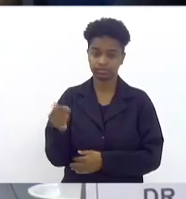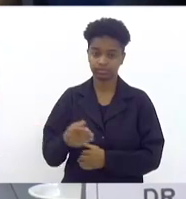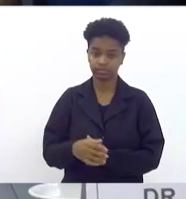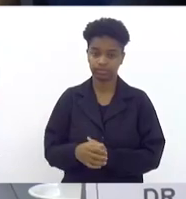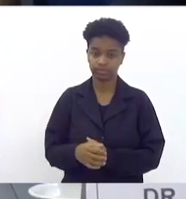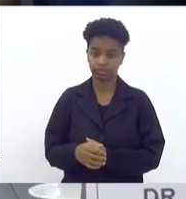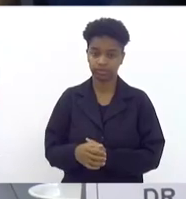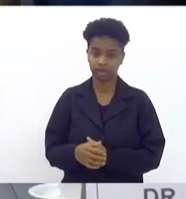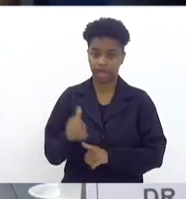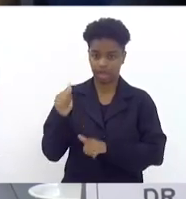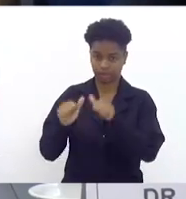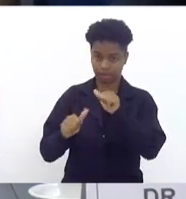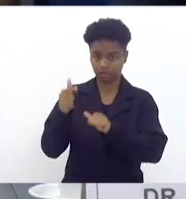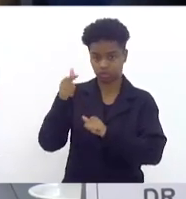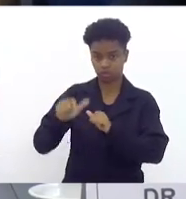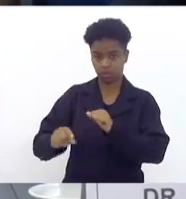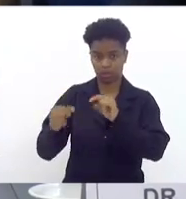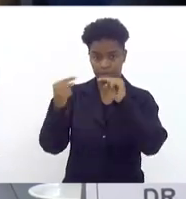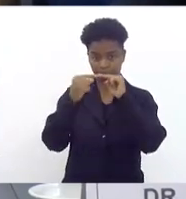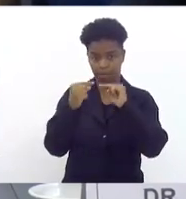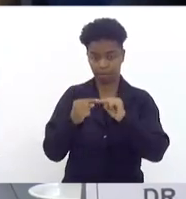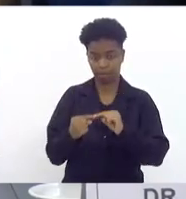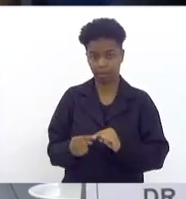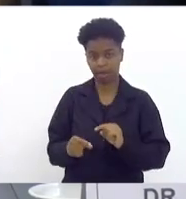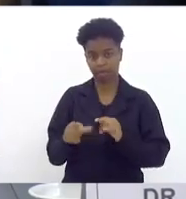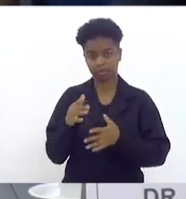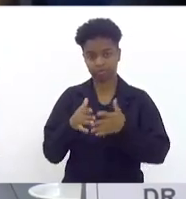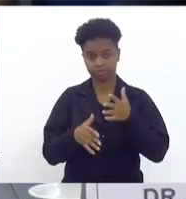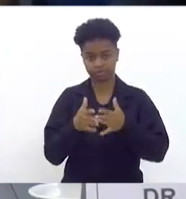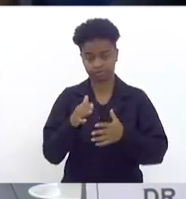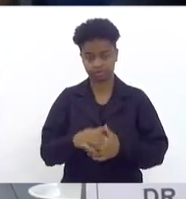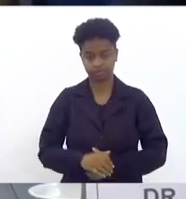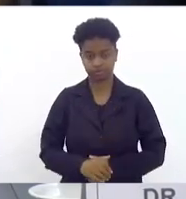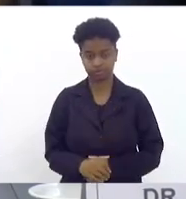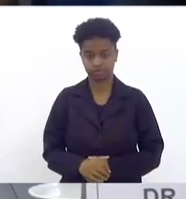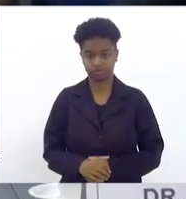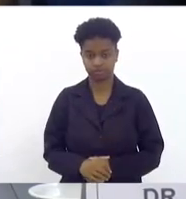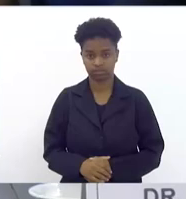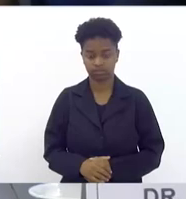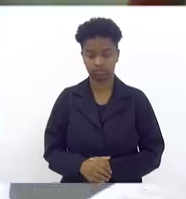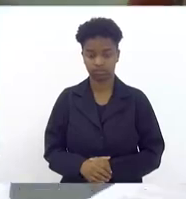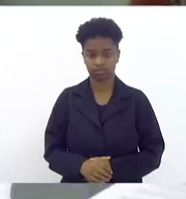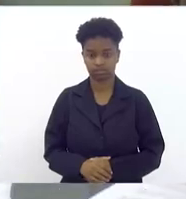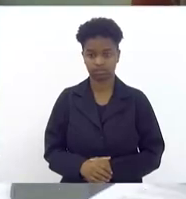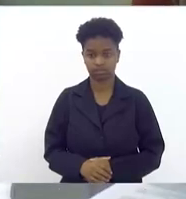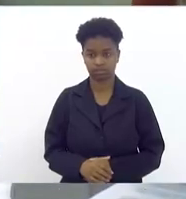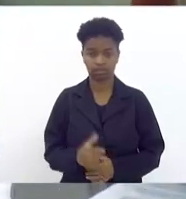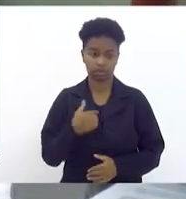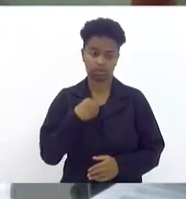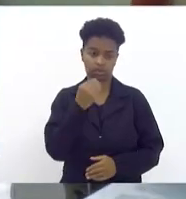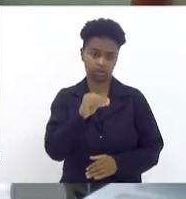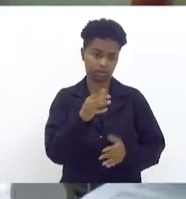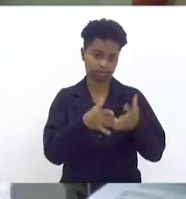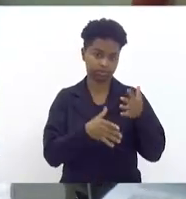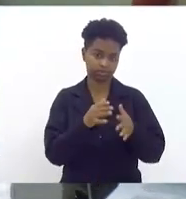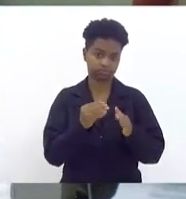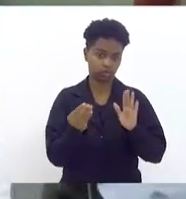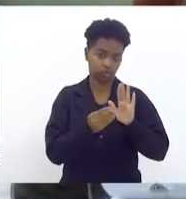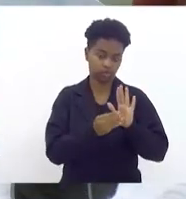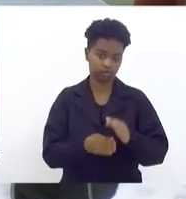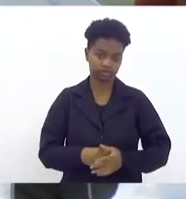que reanalise com base nessas eventuais prejudicabilidades. Tá bom, dá a prejudicabilidade.